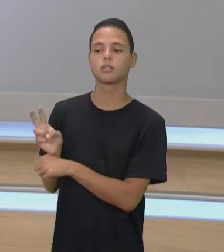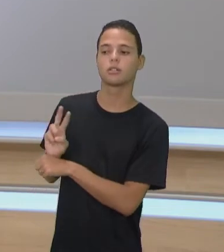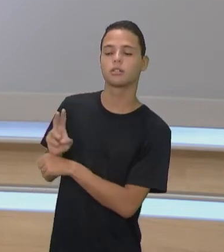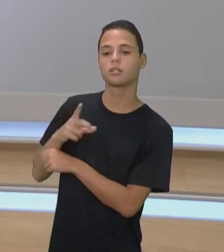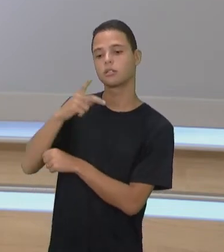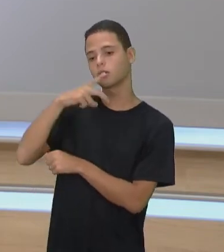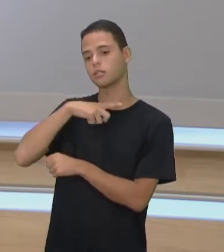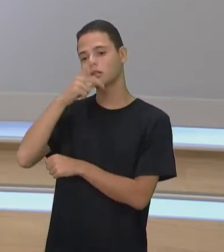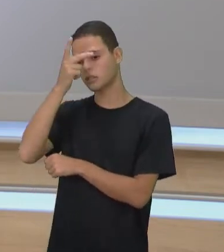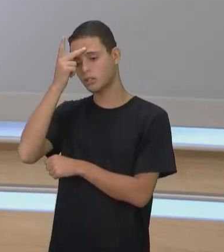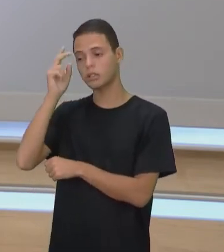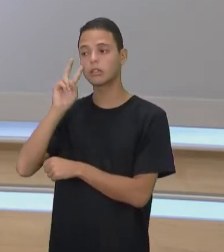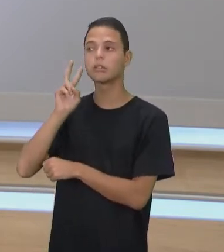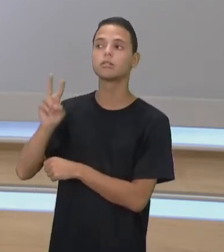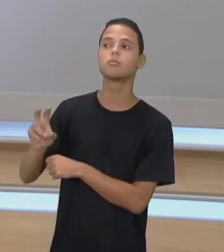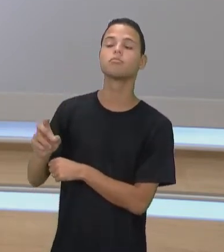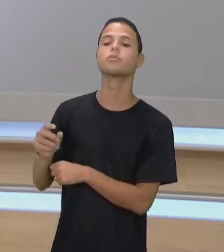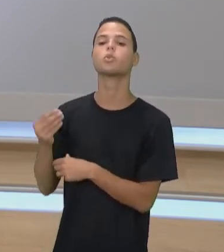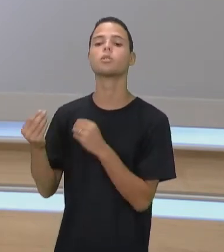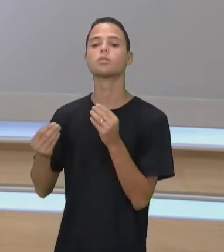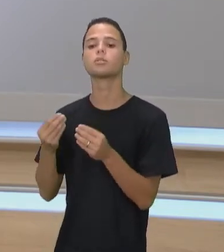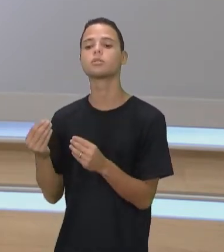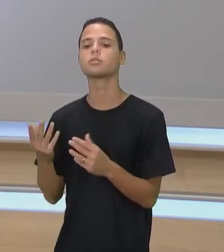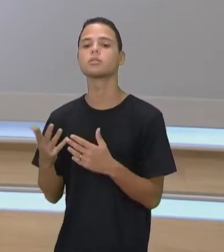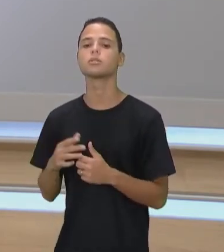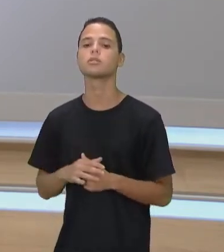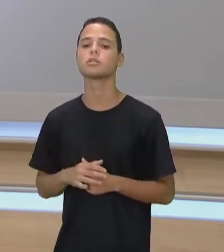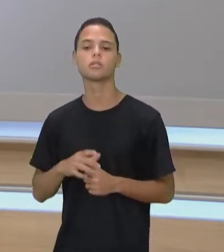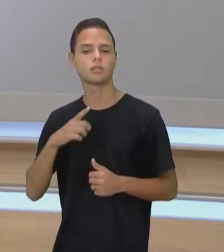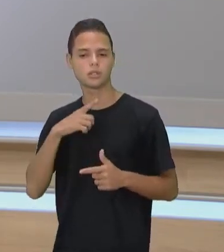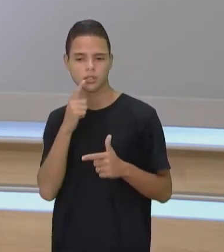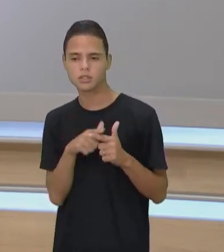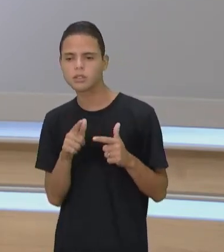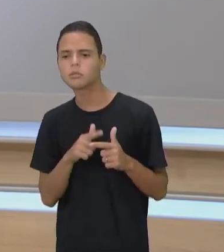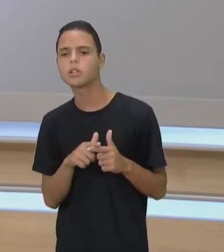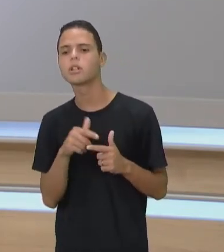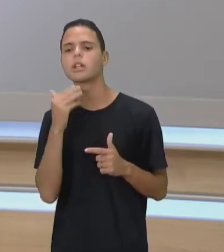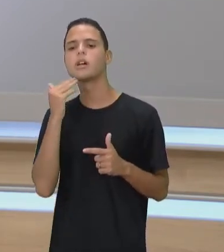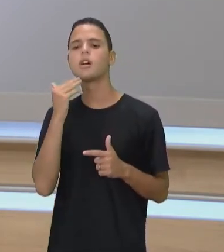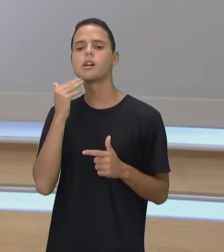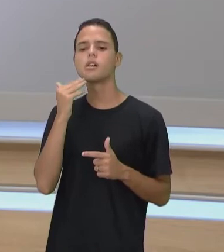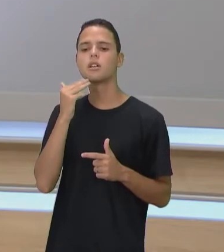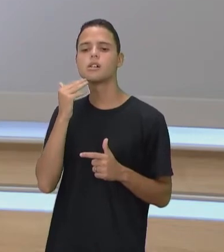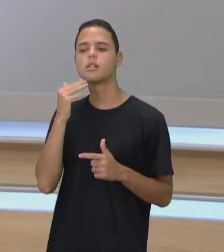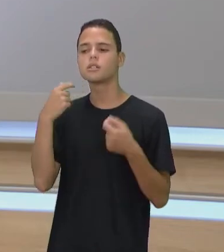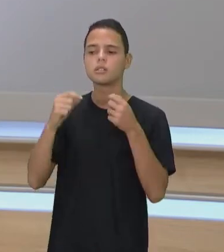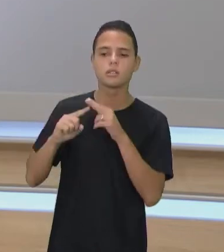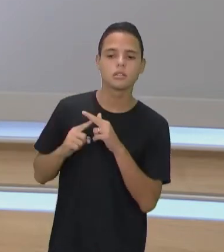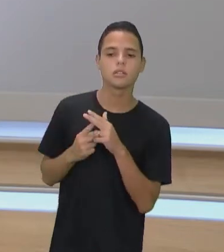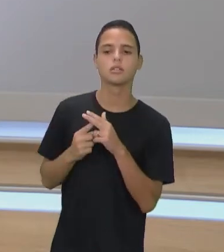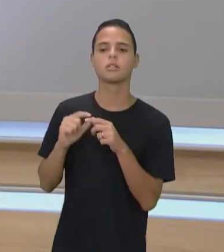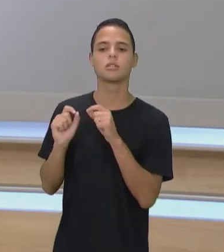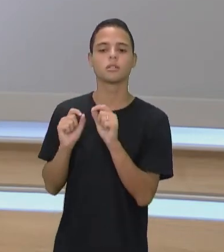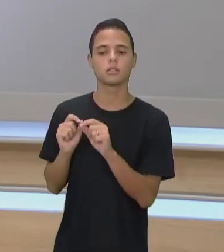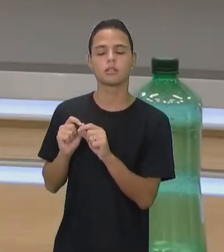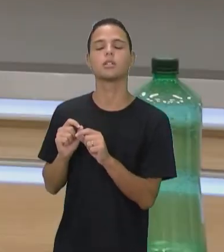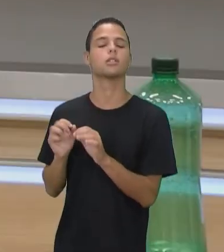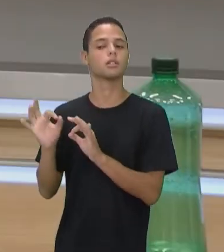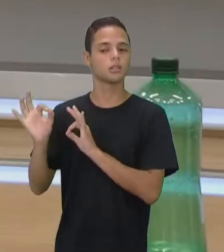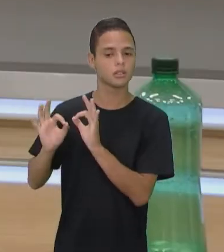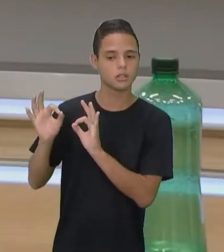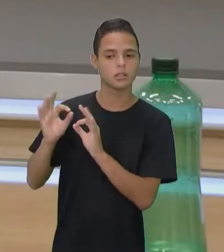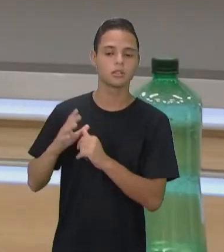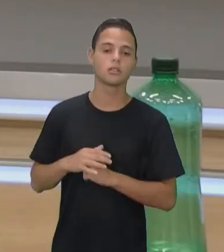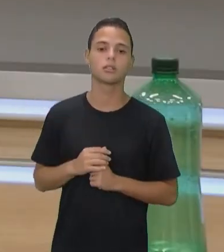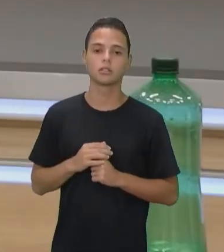pessoas que vão ali para garantir que não esteja tanto prejudicando o meio ambiente quanto as localidades ao redor. E a questão dos gases não é